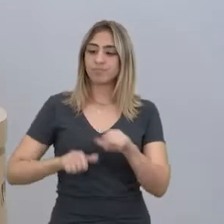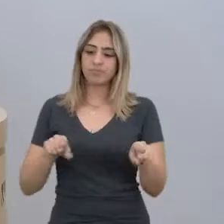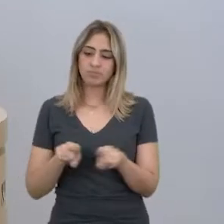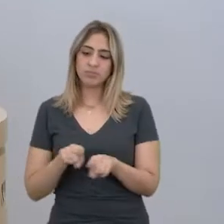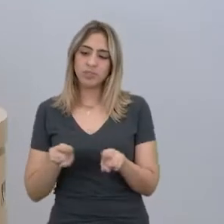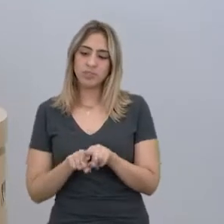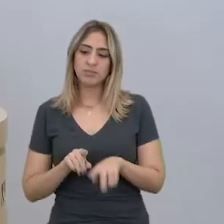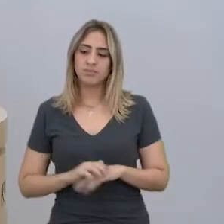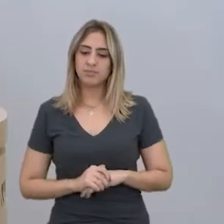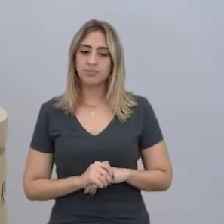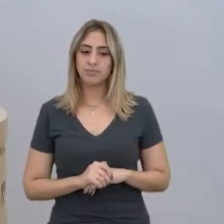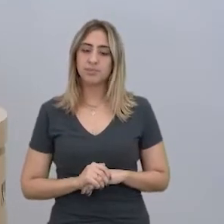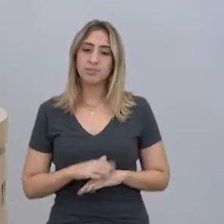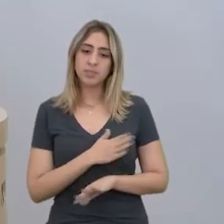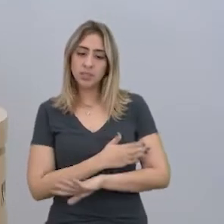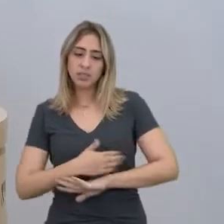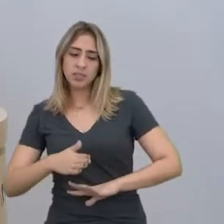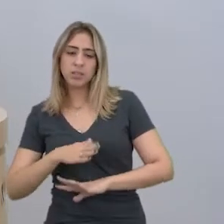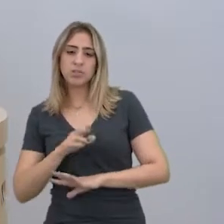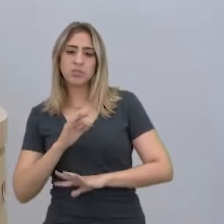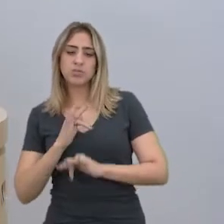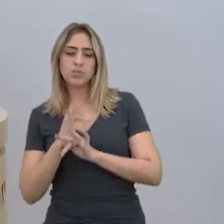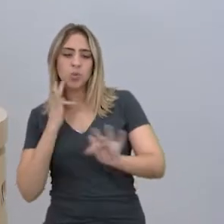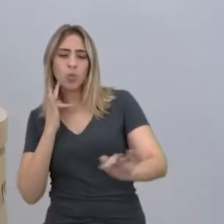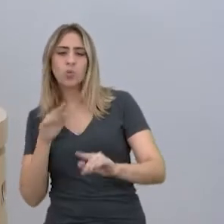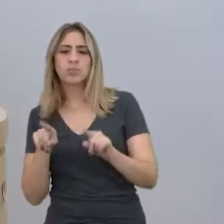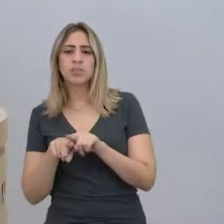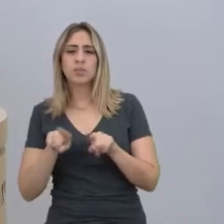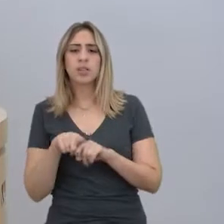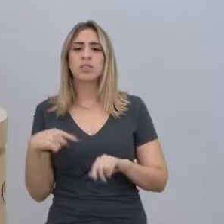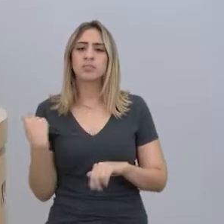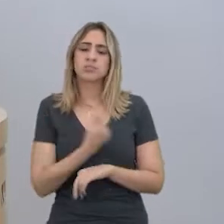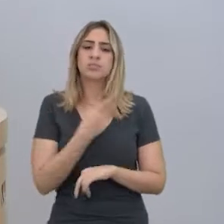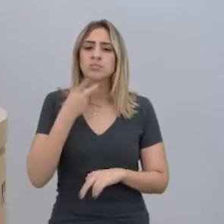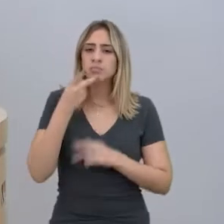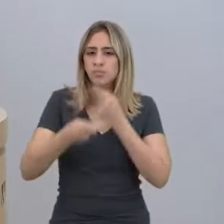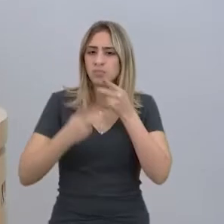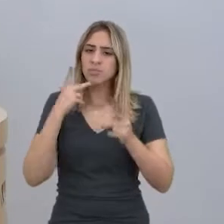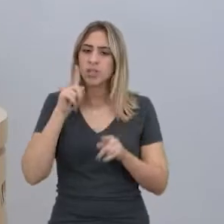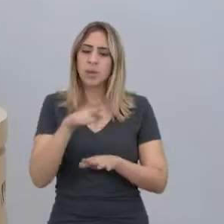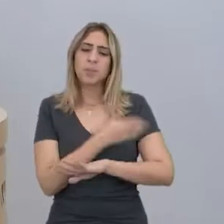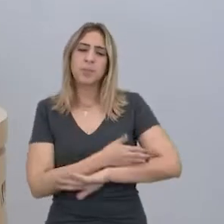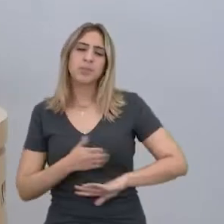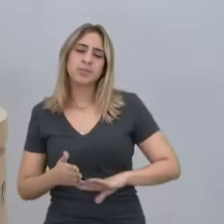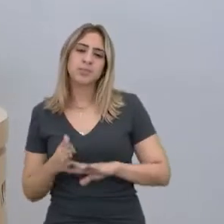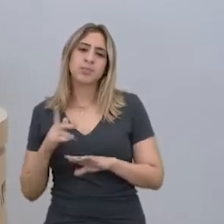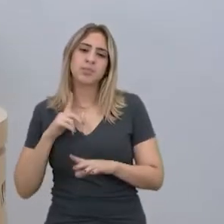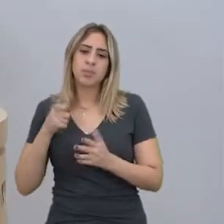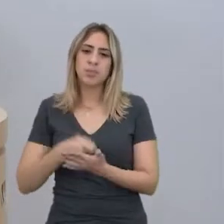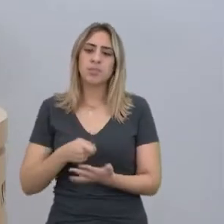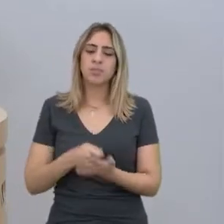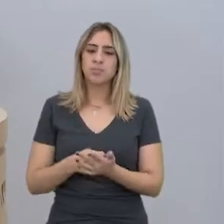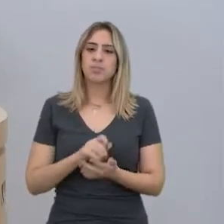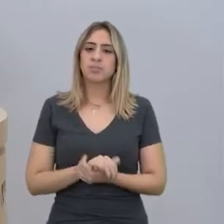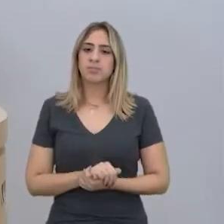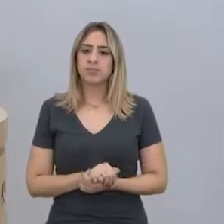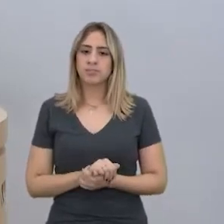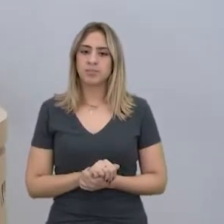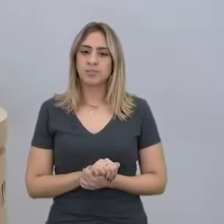também vão partir desses processos de aculturação. A gente não está dizendo que são processos que obrigatoriamente